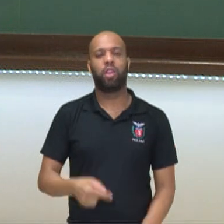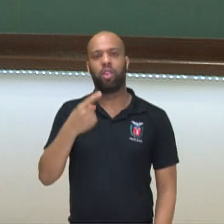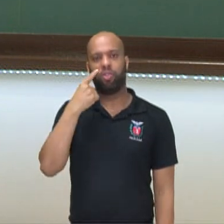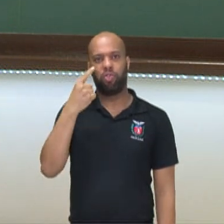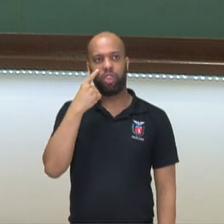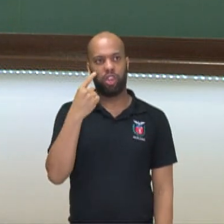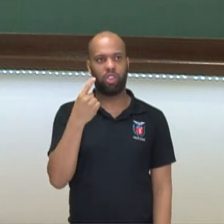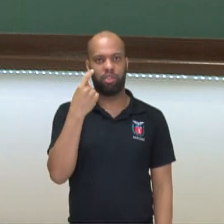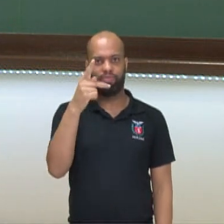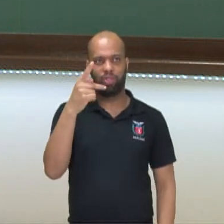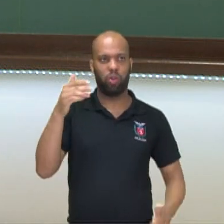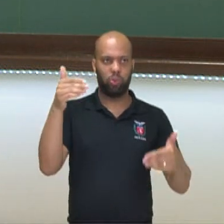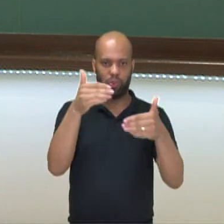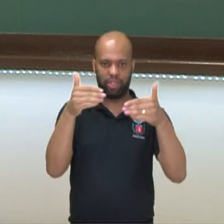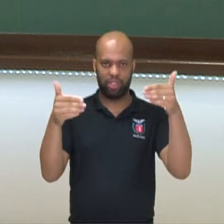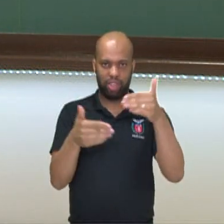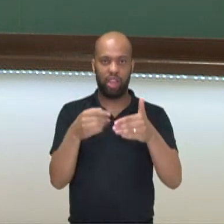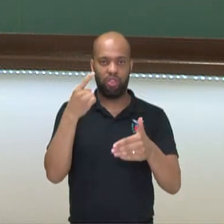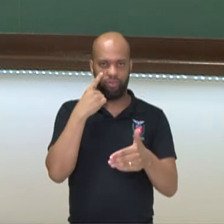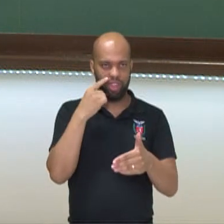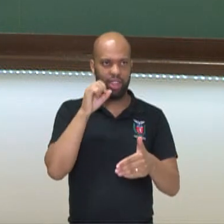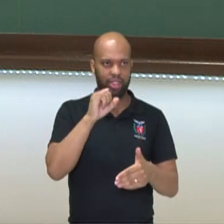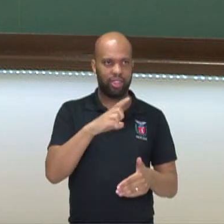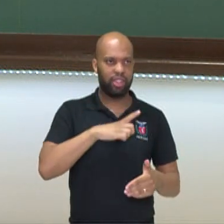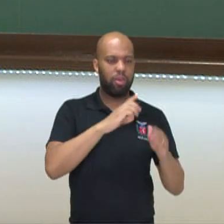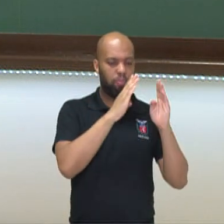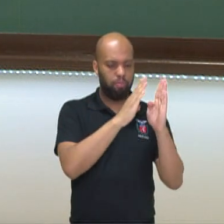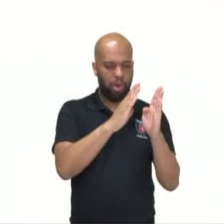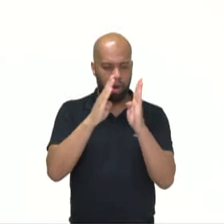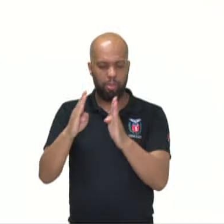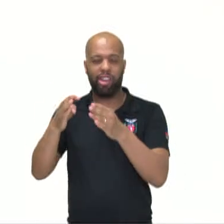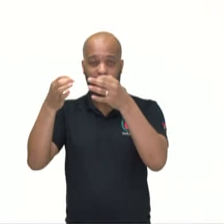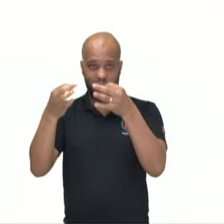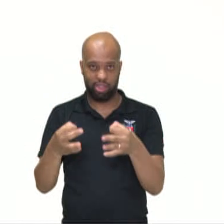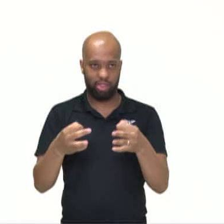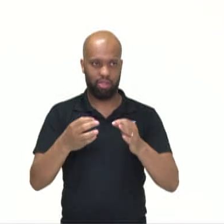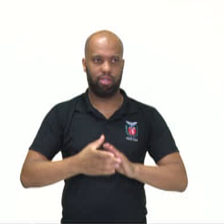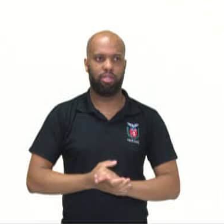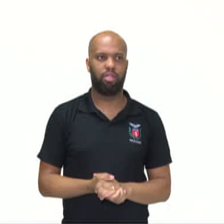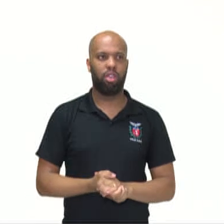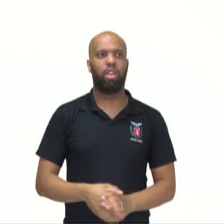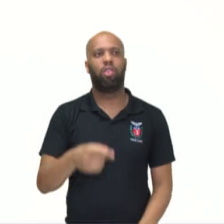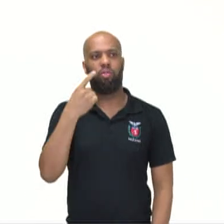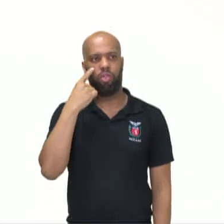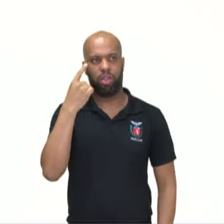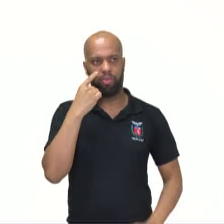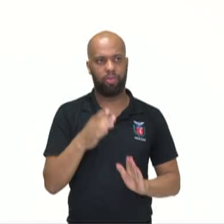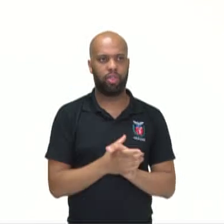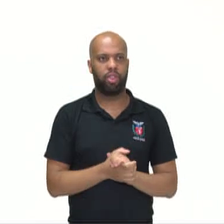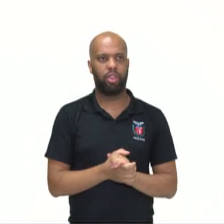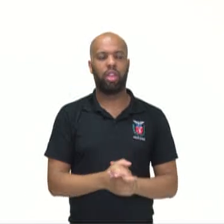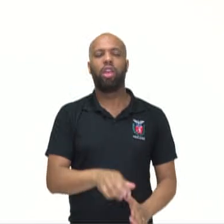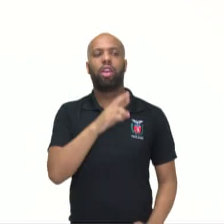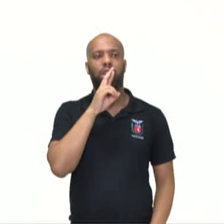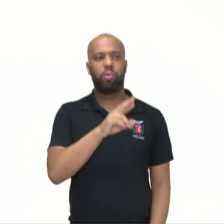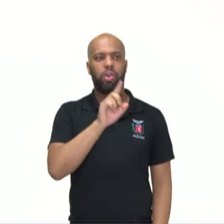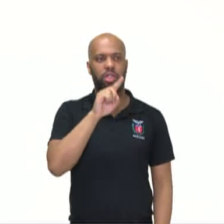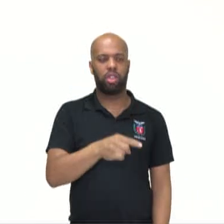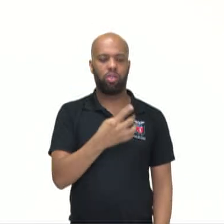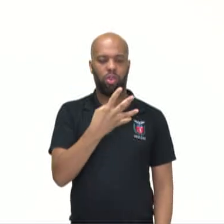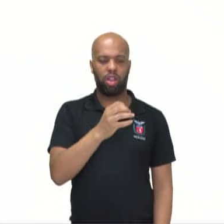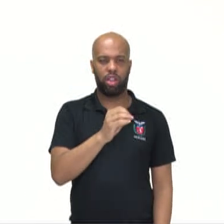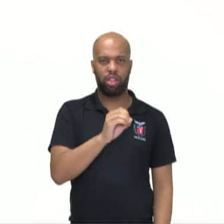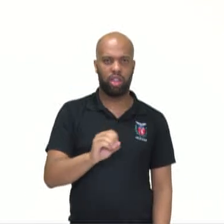lá na sua tela e você veja se o passo a passo está certinho para você. Então tá ali, ó. 40 graus Celsius